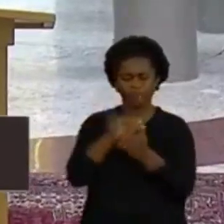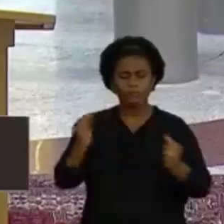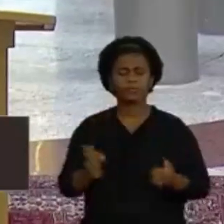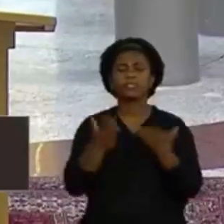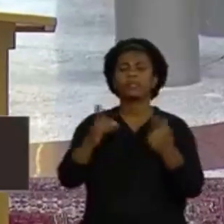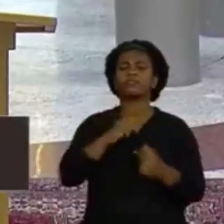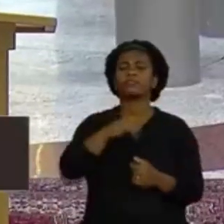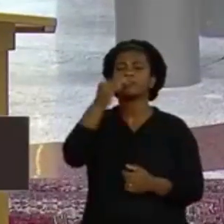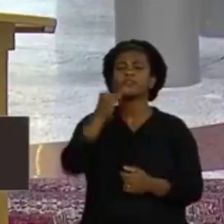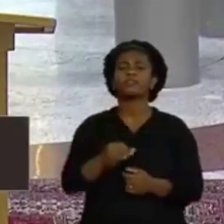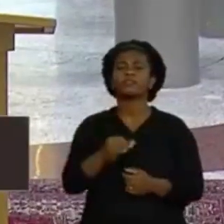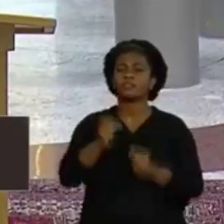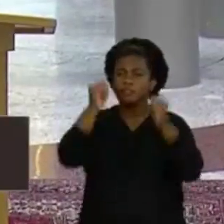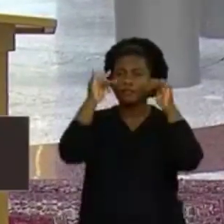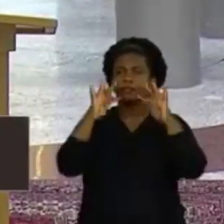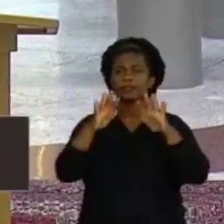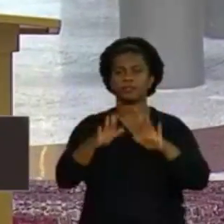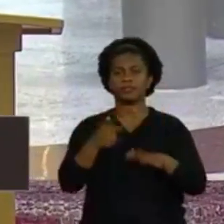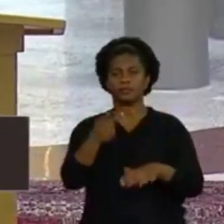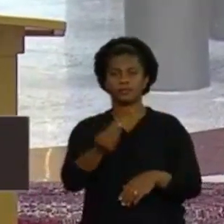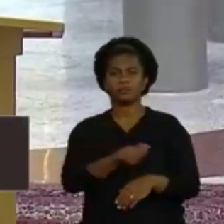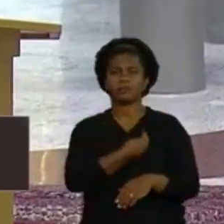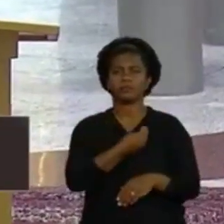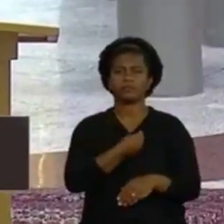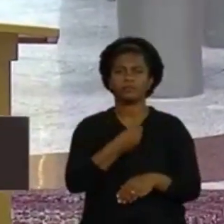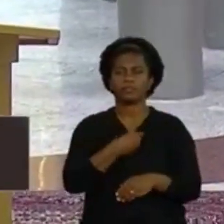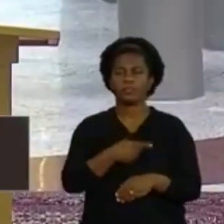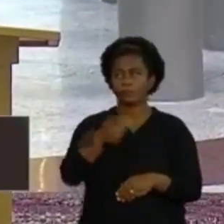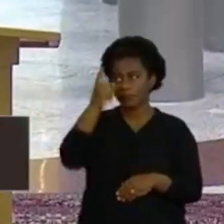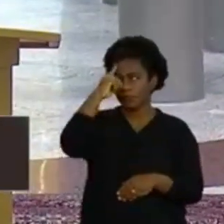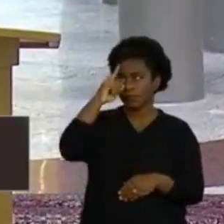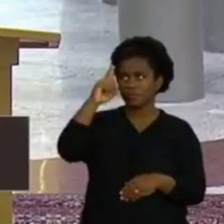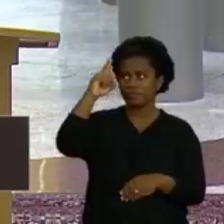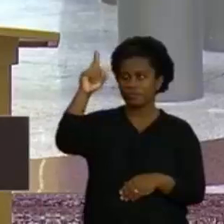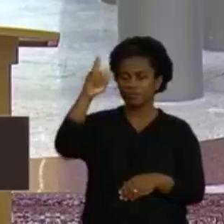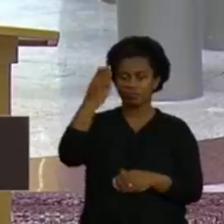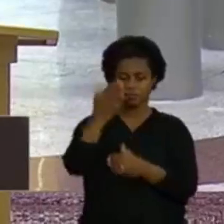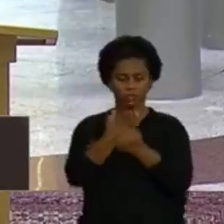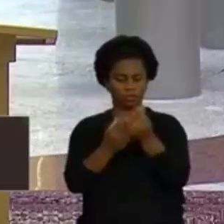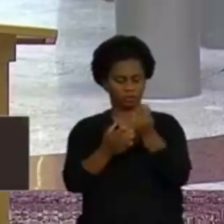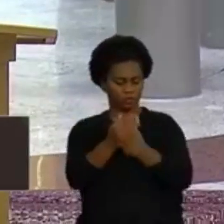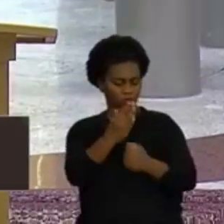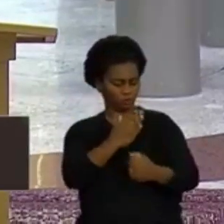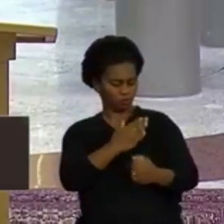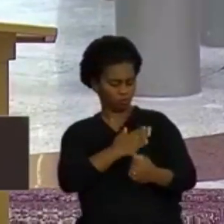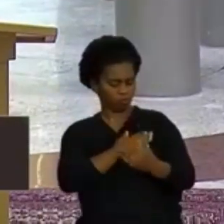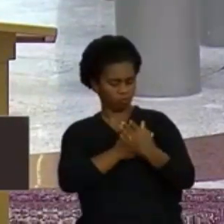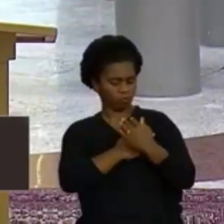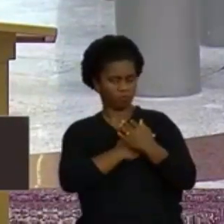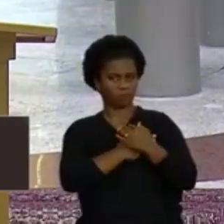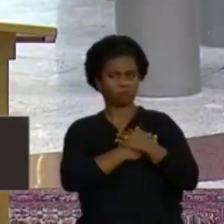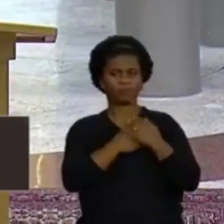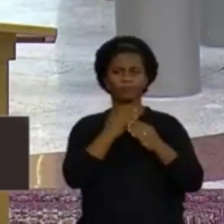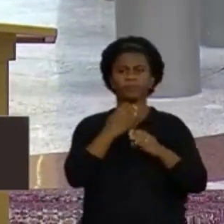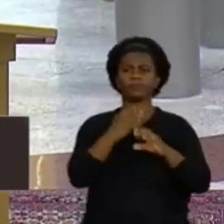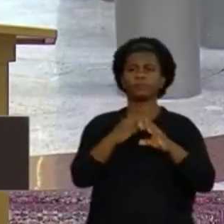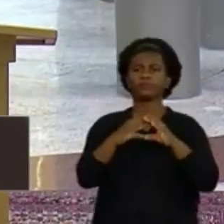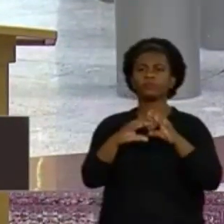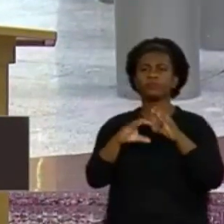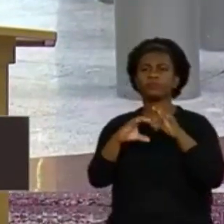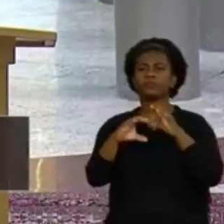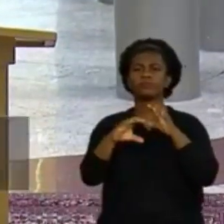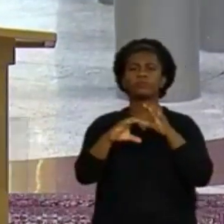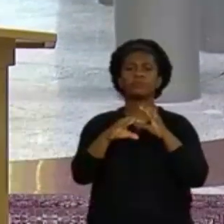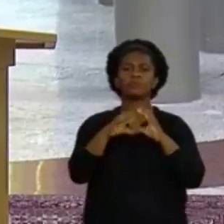tenho certeza que vai ser uma bênção na sua vida. Feche os seus olhos, coloque as suas mãos na altura do coração e cante: grandes